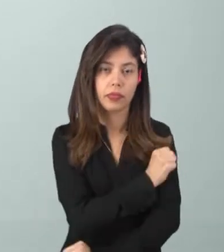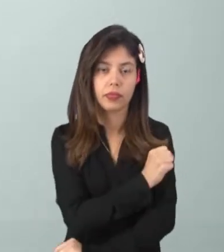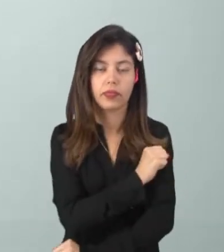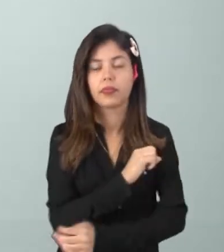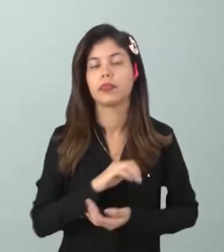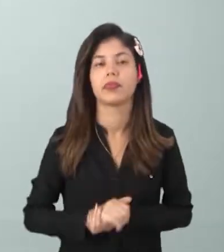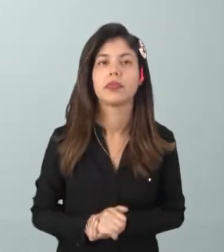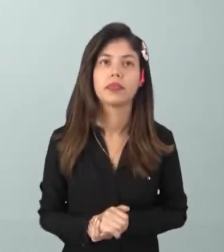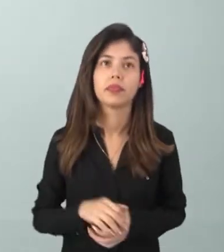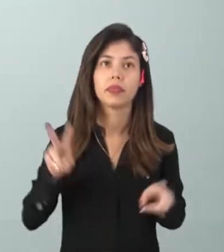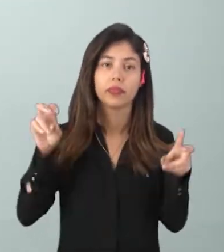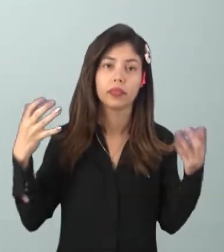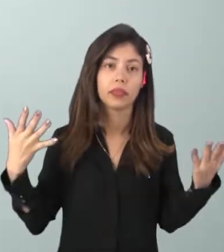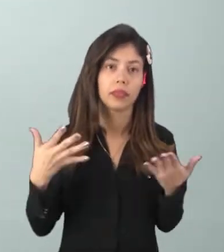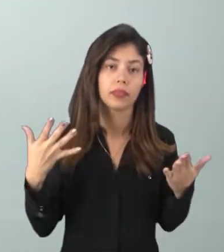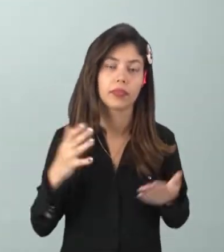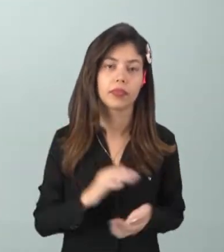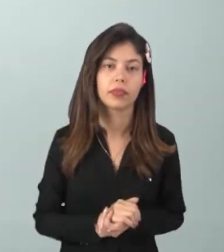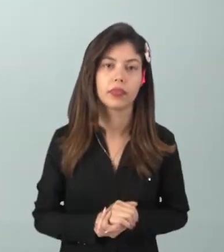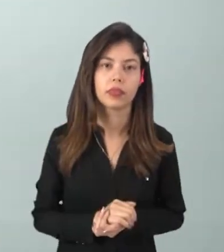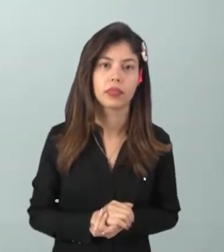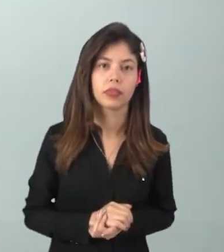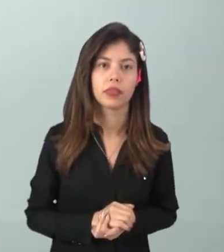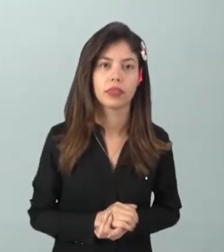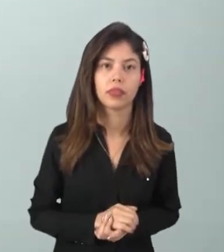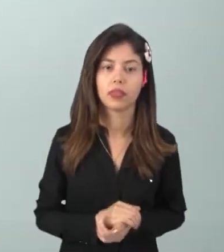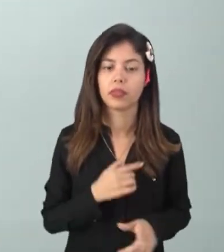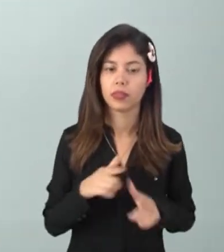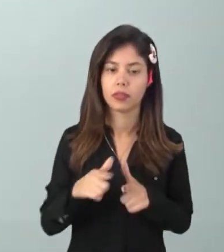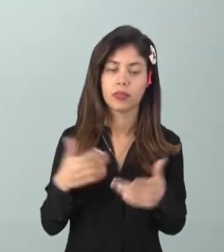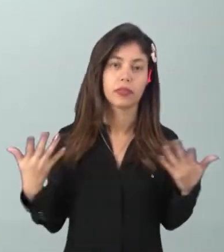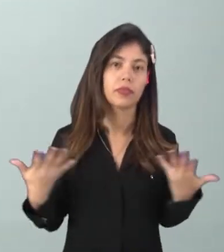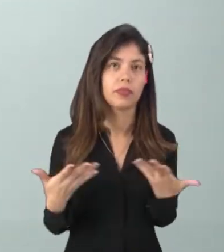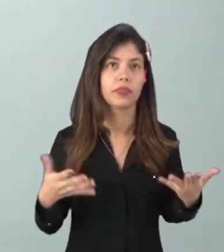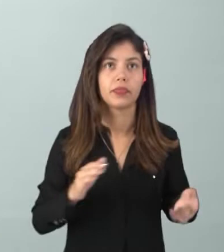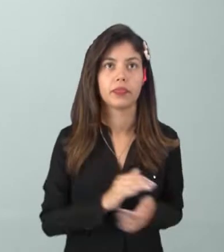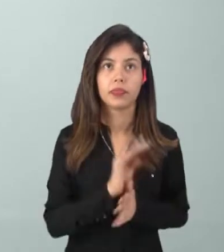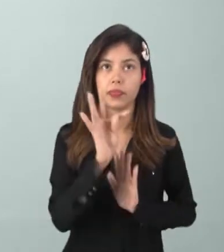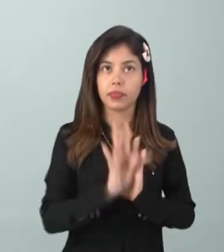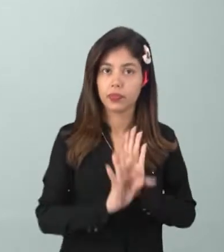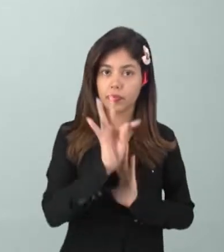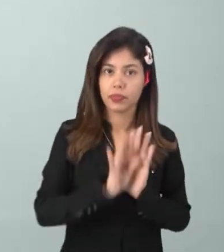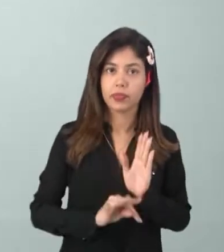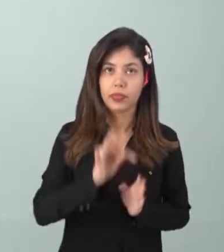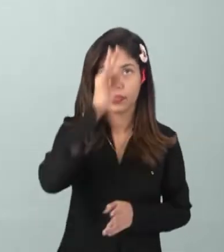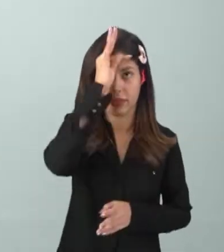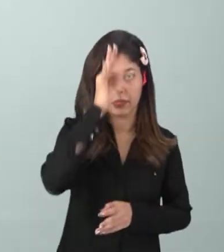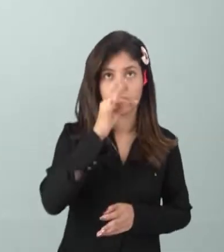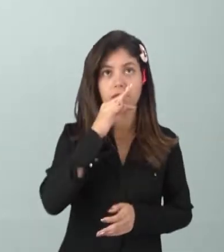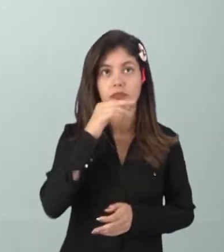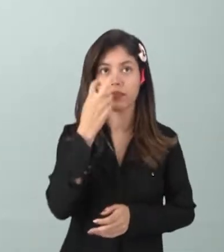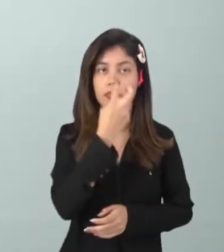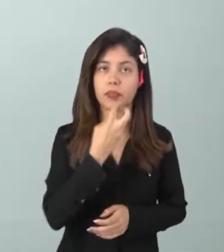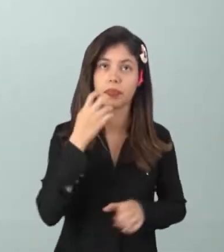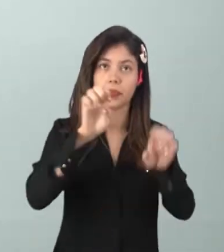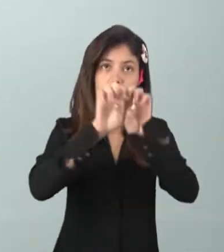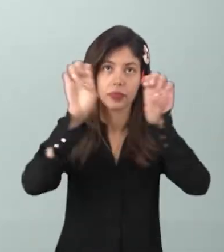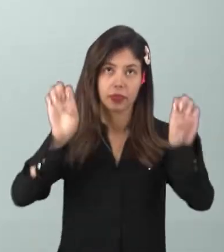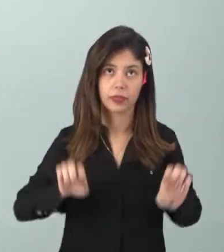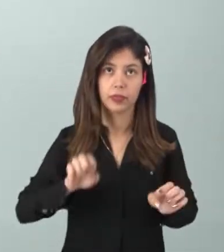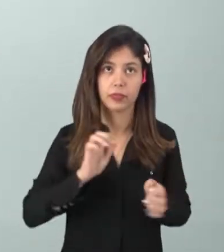ano e a nossa temática que vamos estar trabalhando hoje são textos, tradições